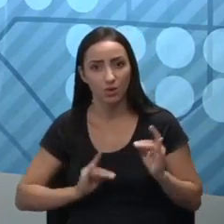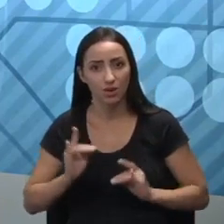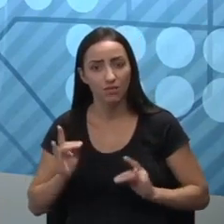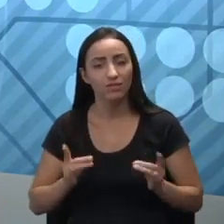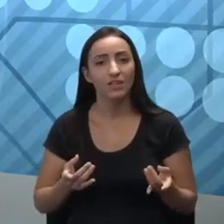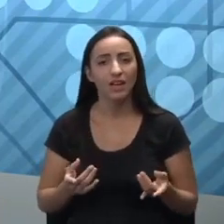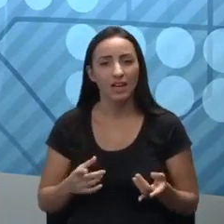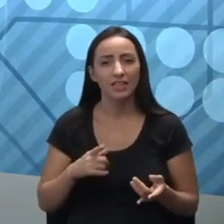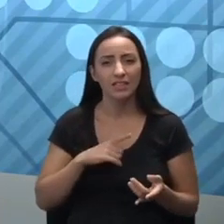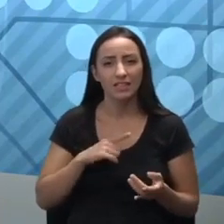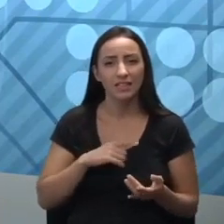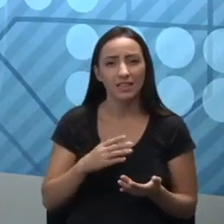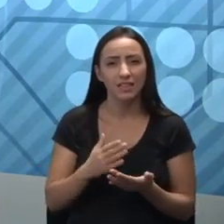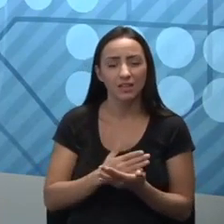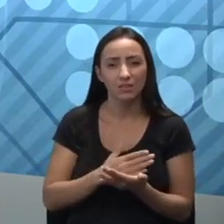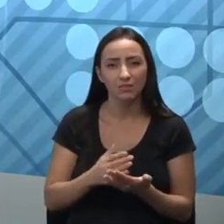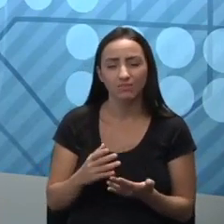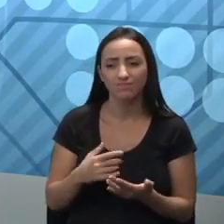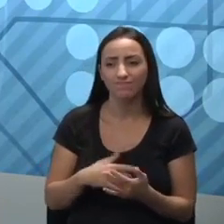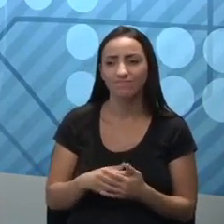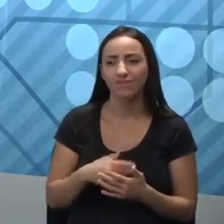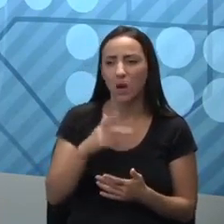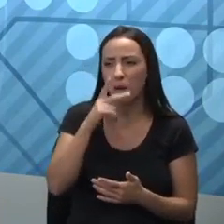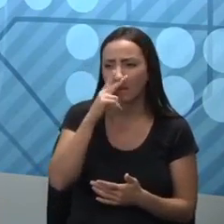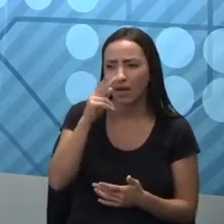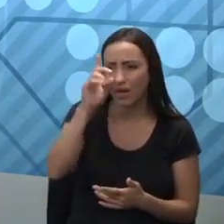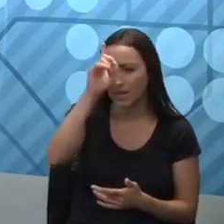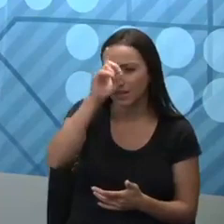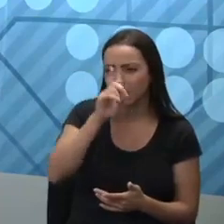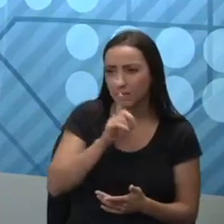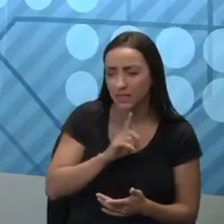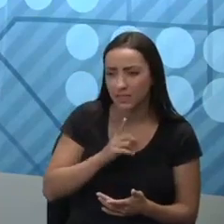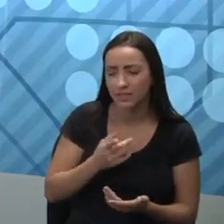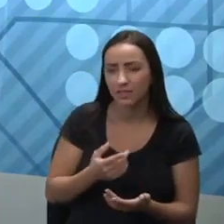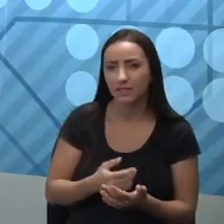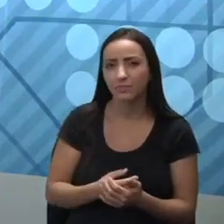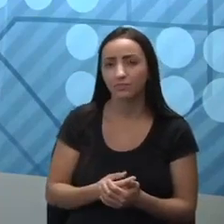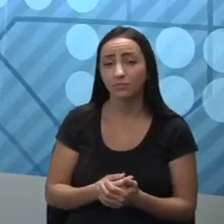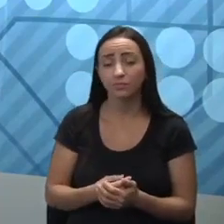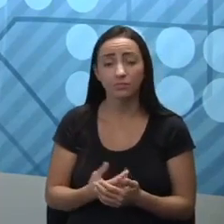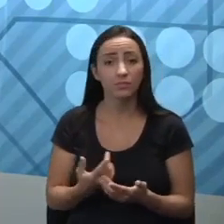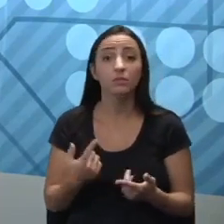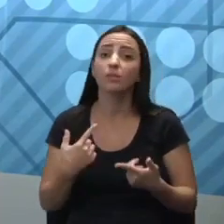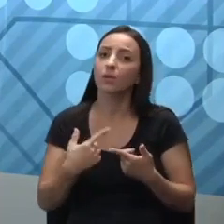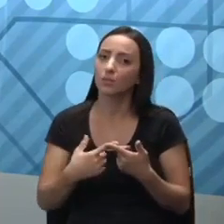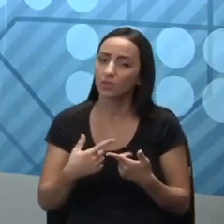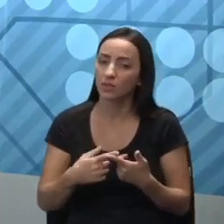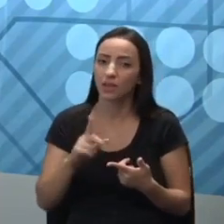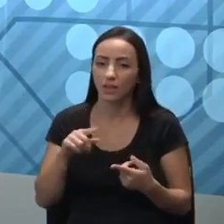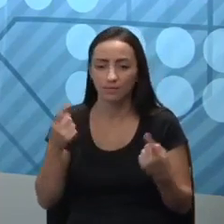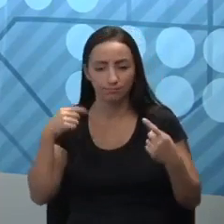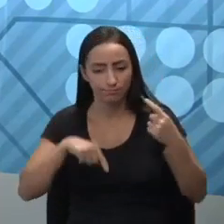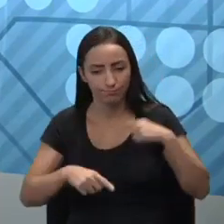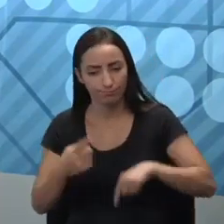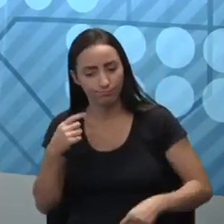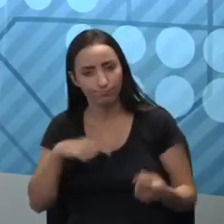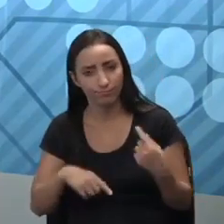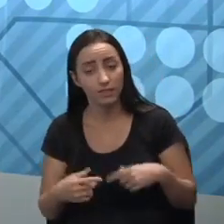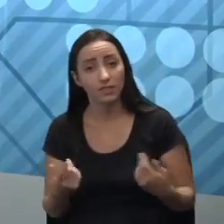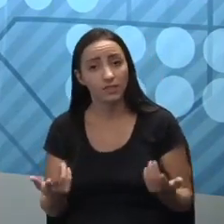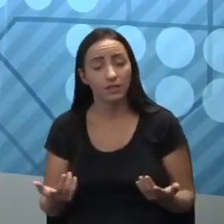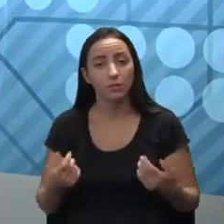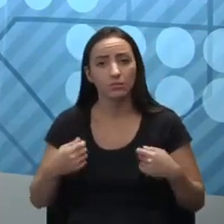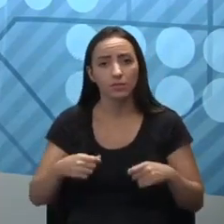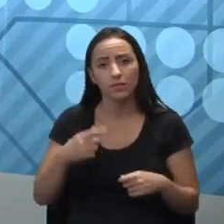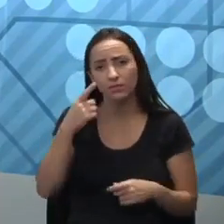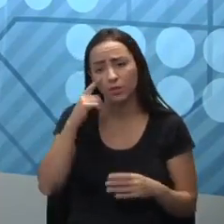que acabam, né, se confundindo com depressão e até gerando um pouco de depressão também. Então, nós temos que ver aí